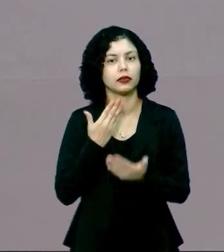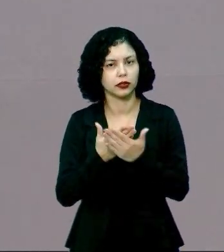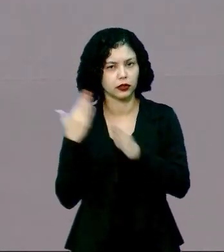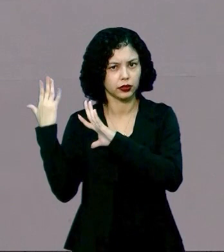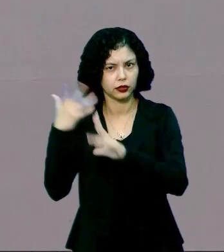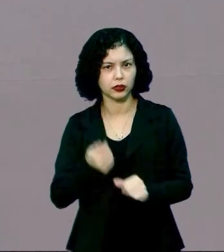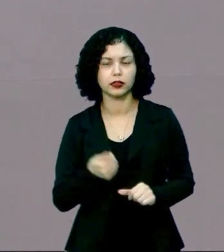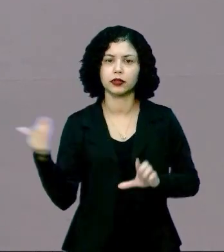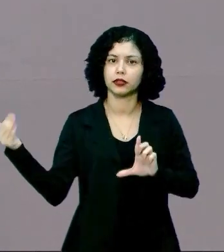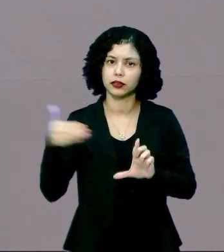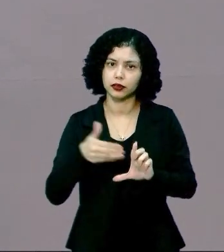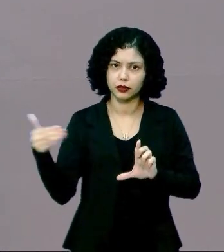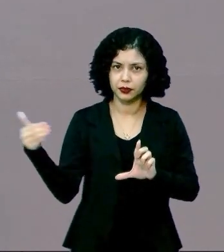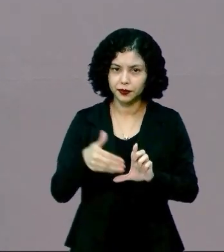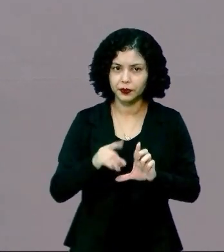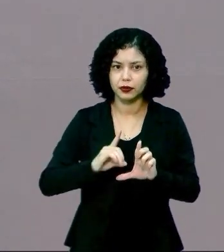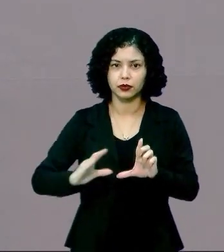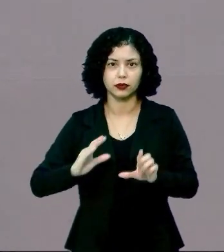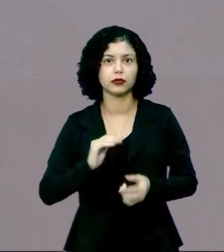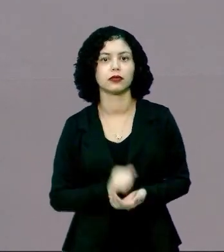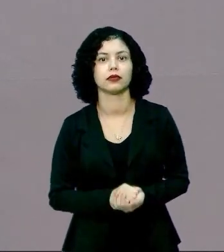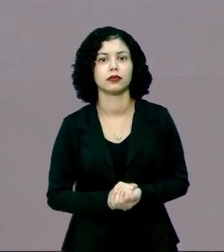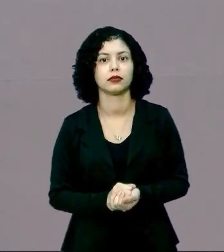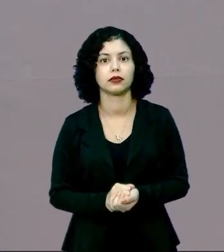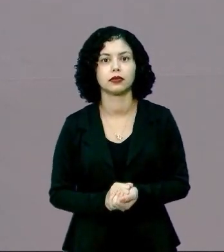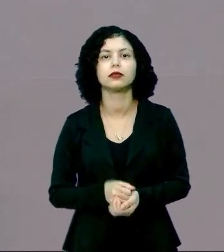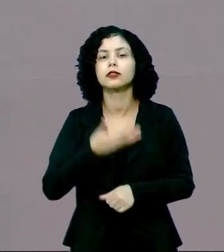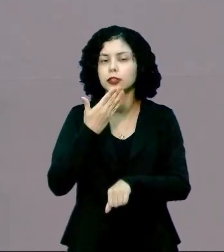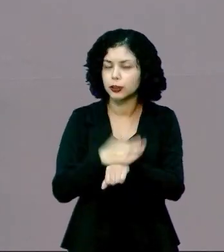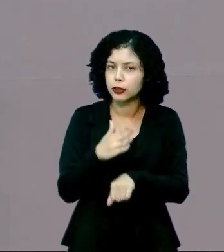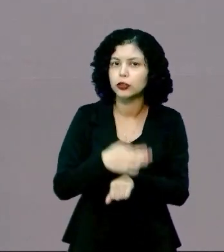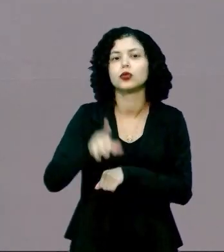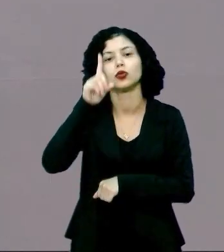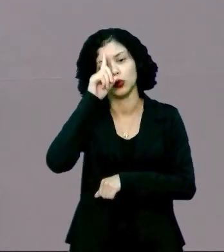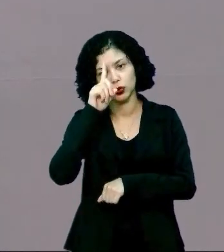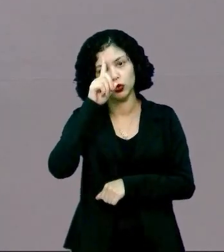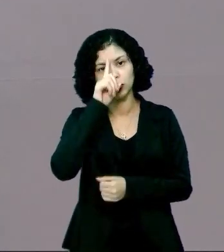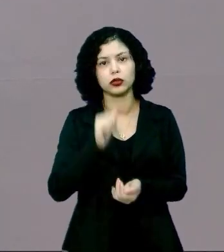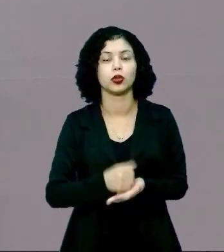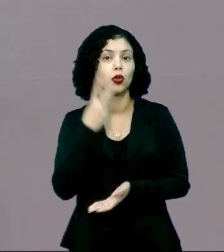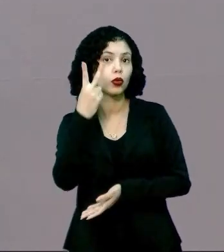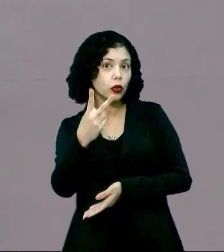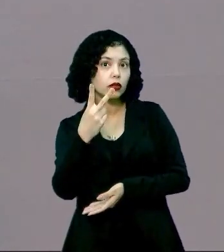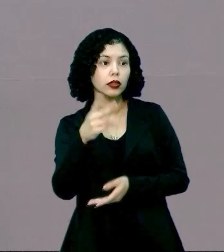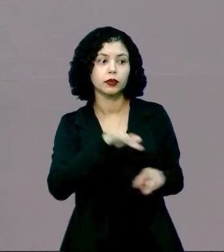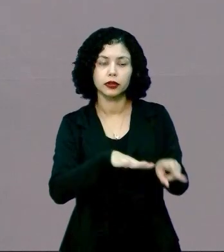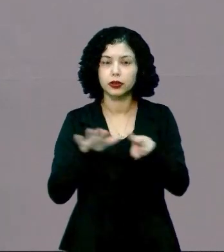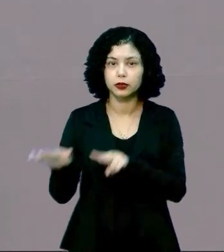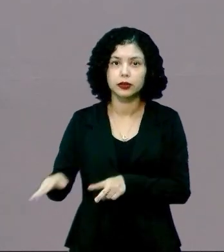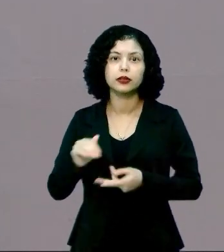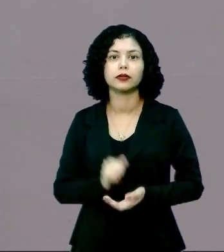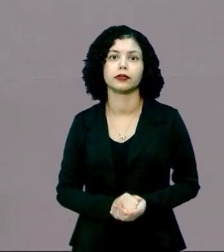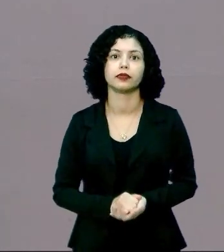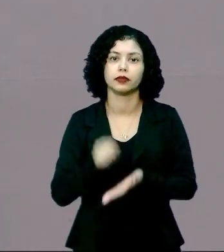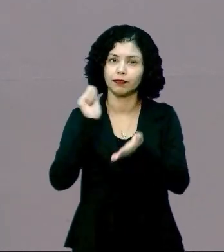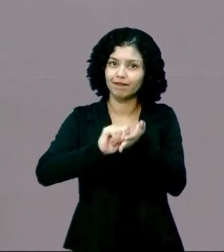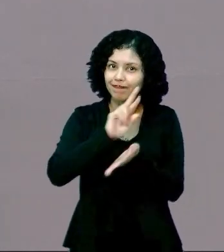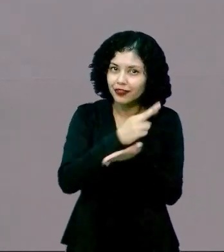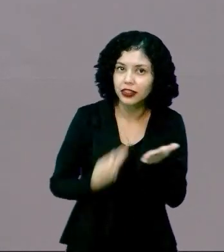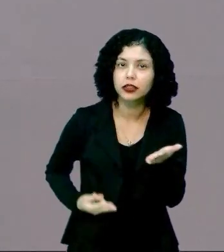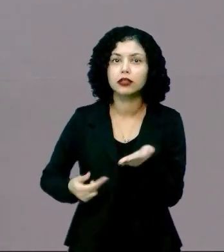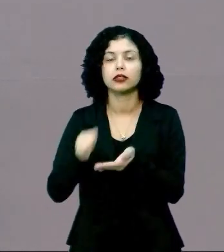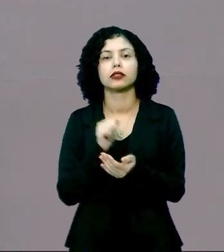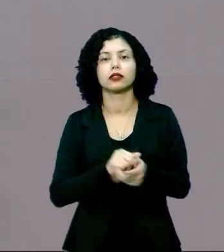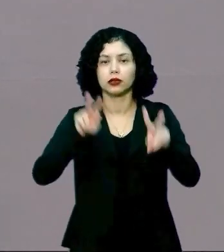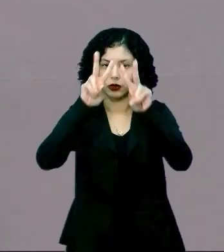aula, acesse a nossa plataforma. Treinem todos os dias, pelo menos 2 vezes por semana, tentem fazer redação,